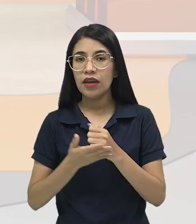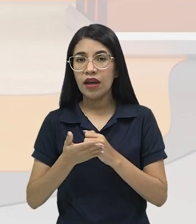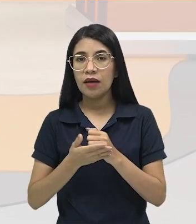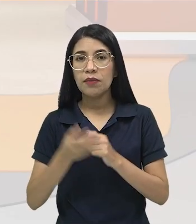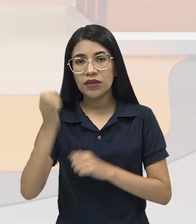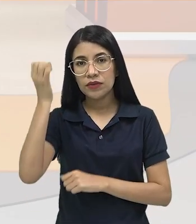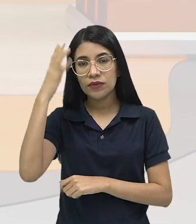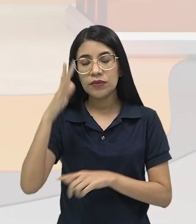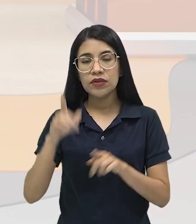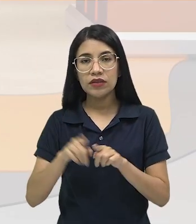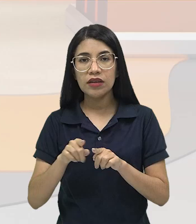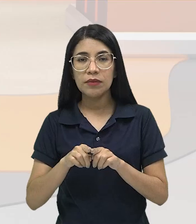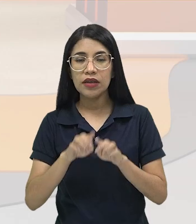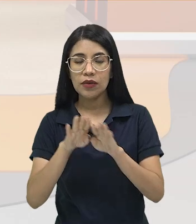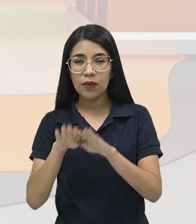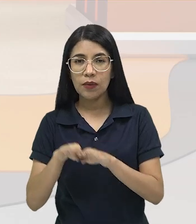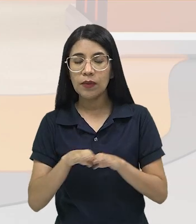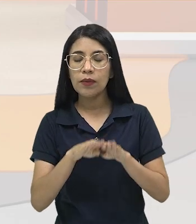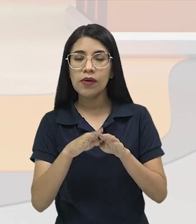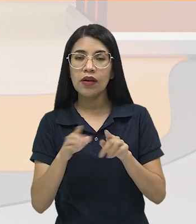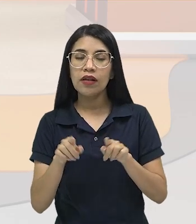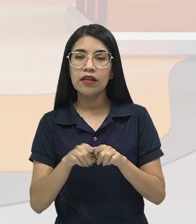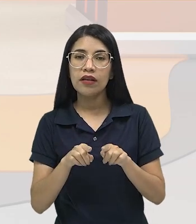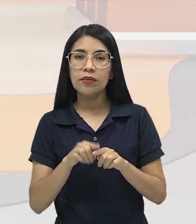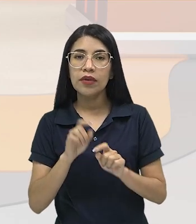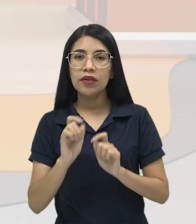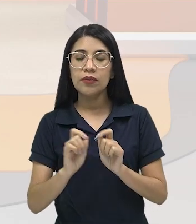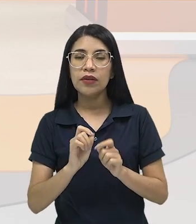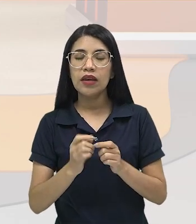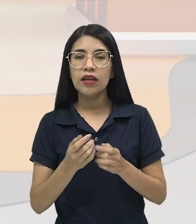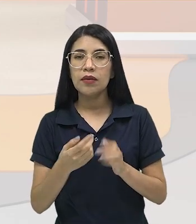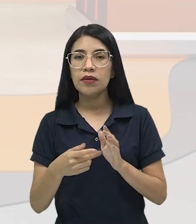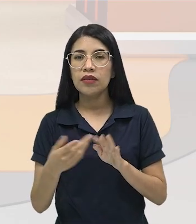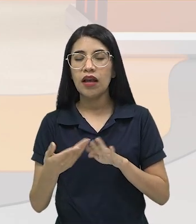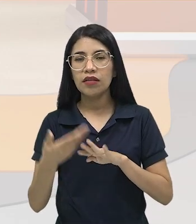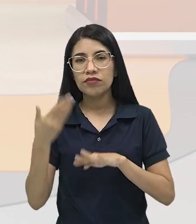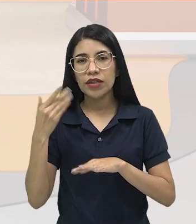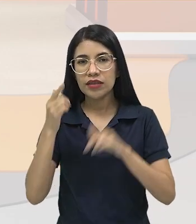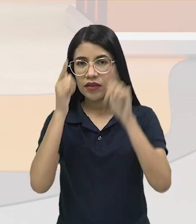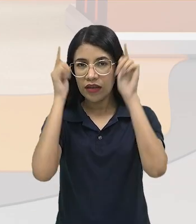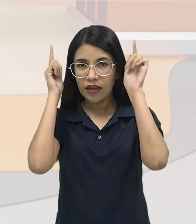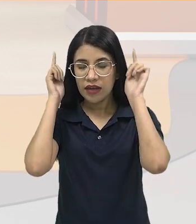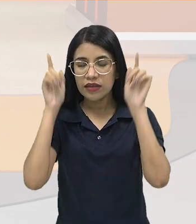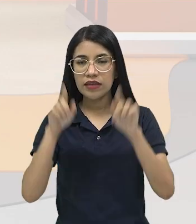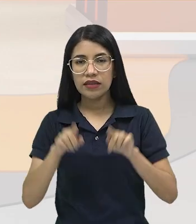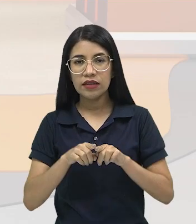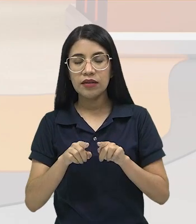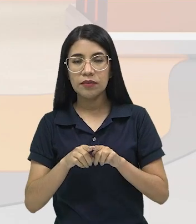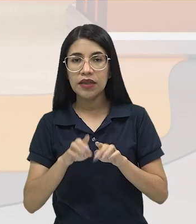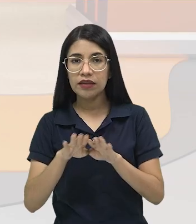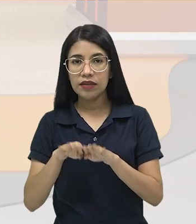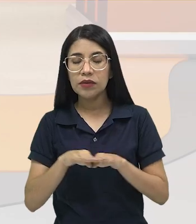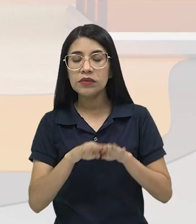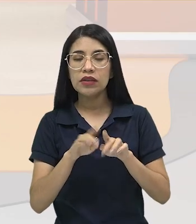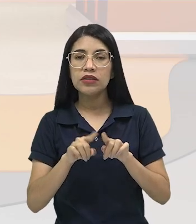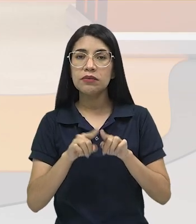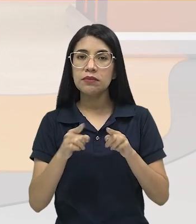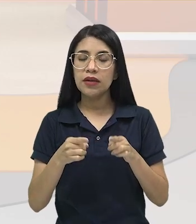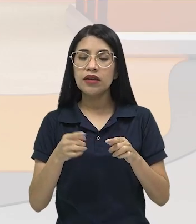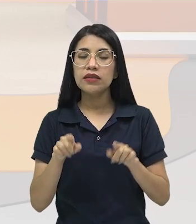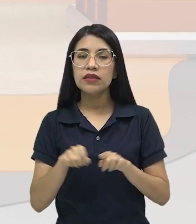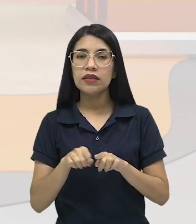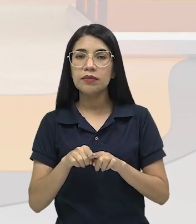questão da isonomia advenha também lá da Grécia Antiga, esse princípio, a ideia da isonomia, mas ela vai